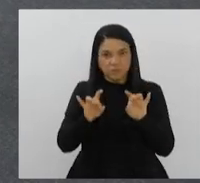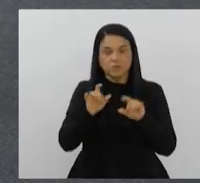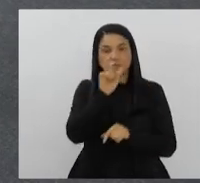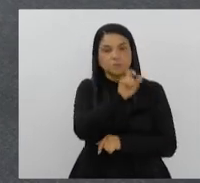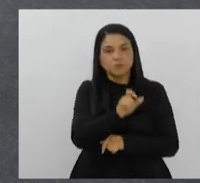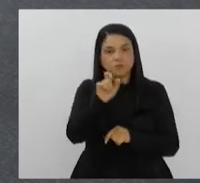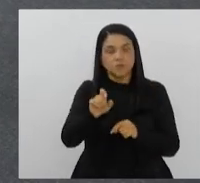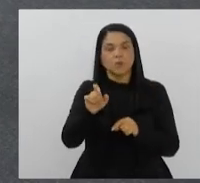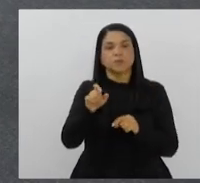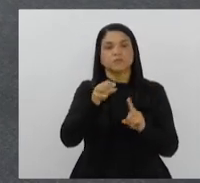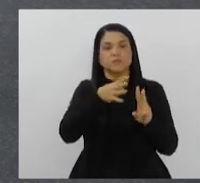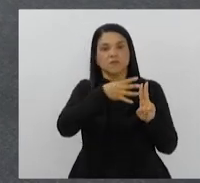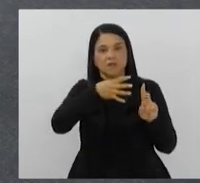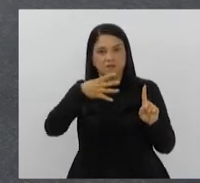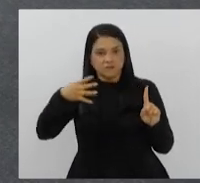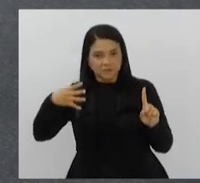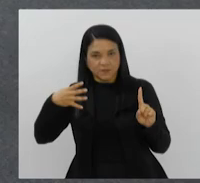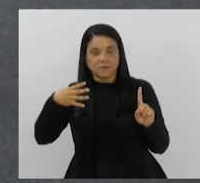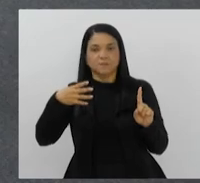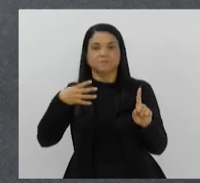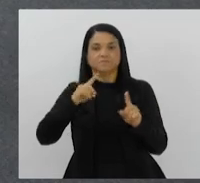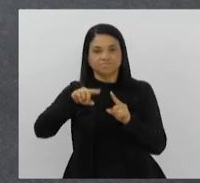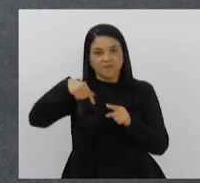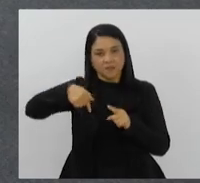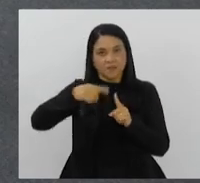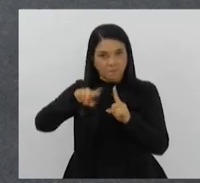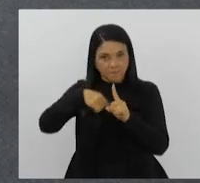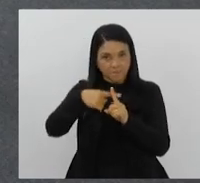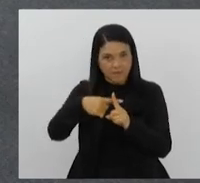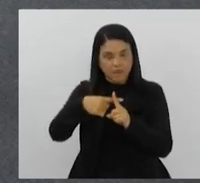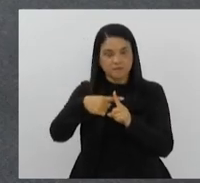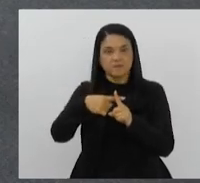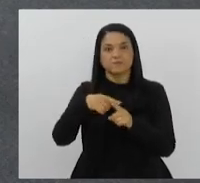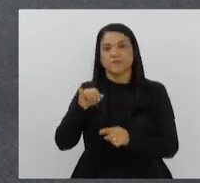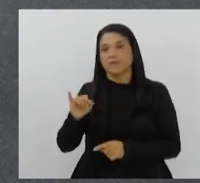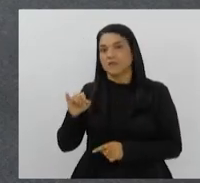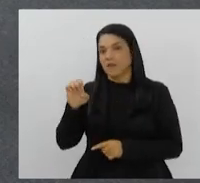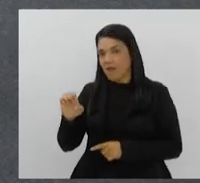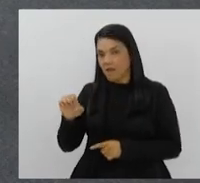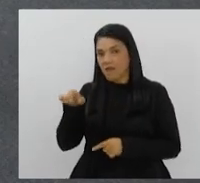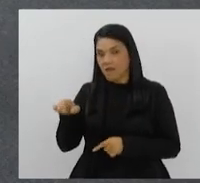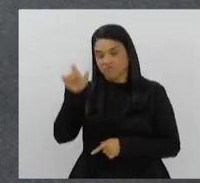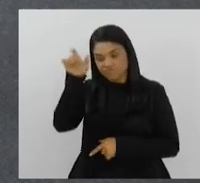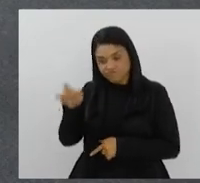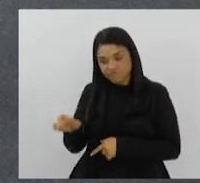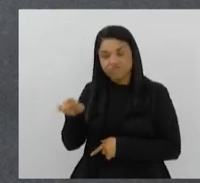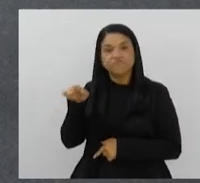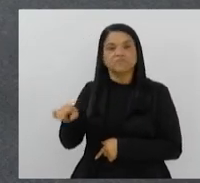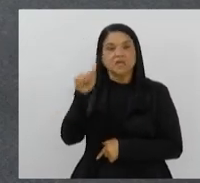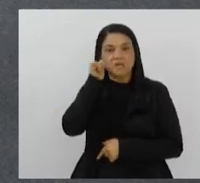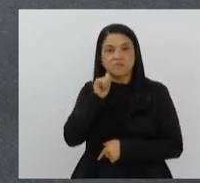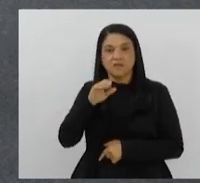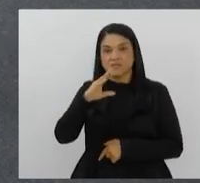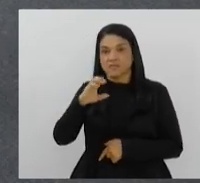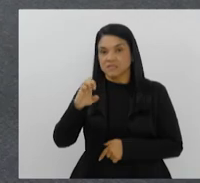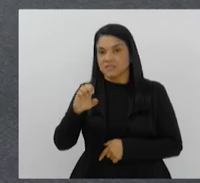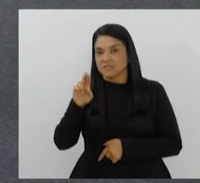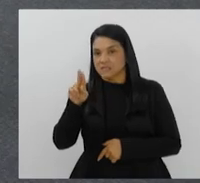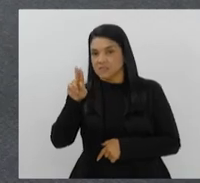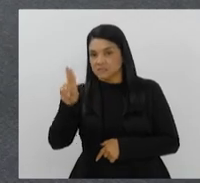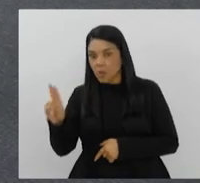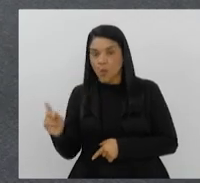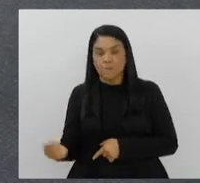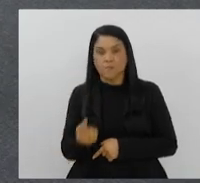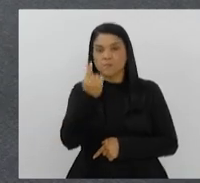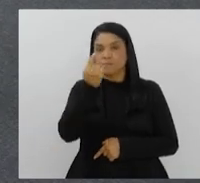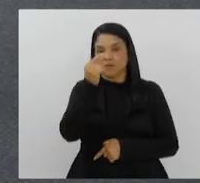pessoas LGBTQIA+. Se destaca, CEL, por ser a primeira pessoa não